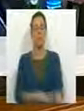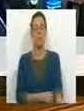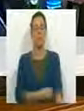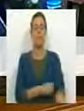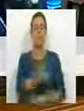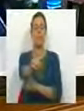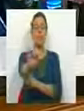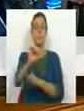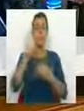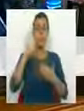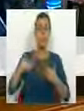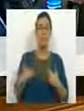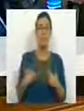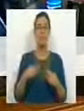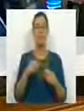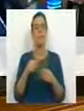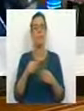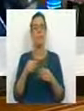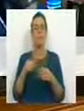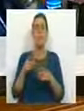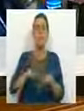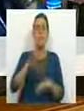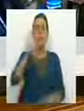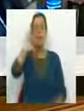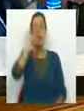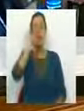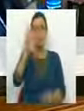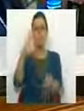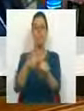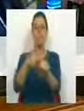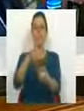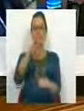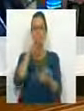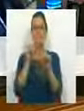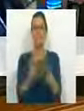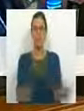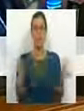e pedindo a sua atenção, para a questão das barreiras de Santarém, que merecem o acompanhamento